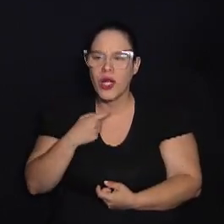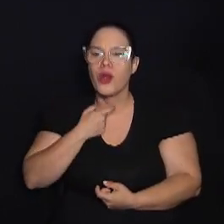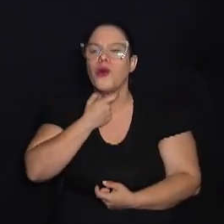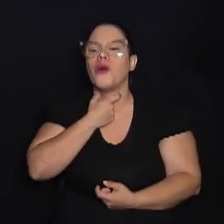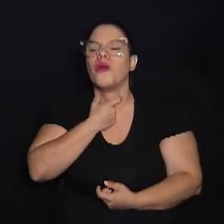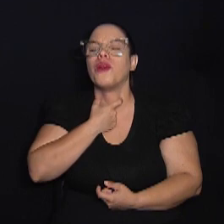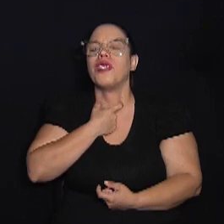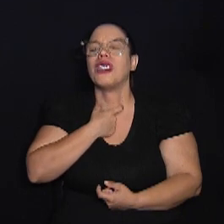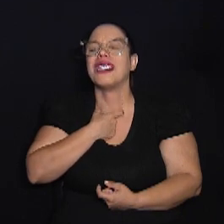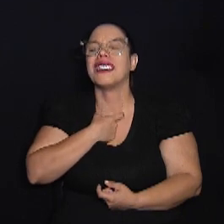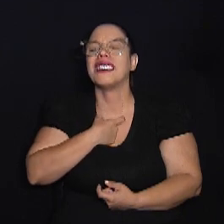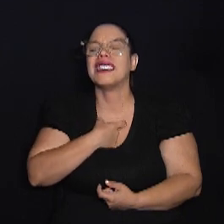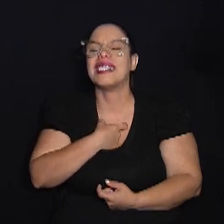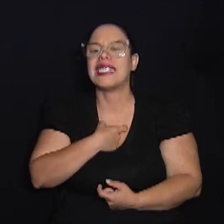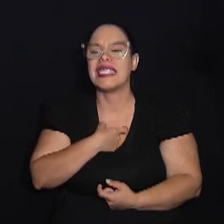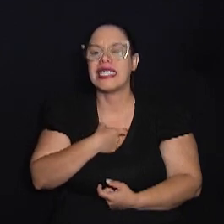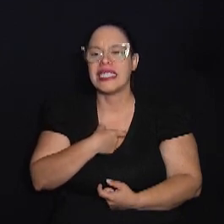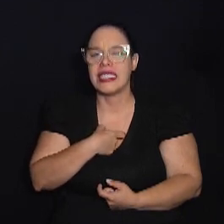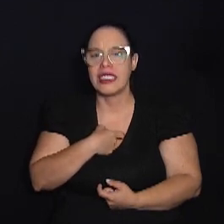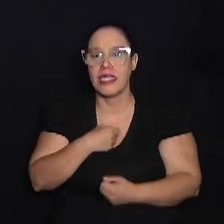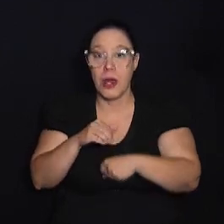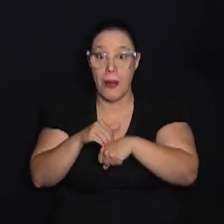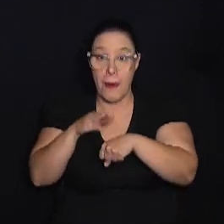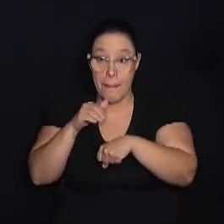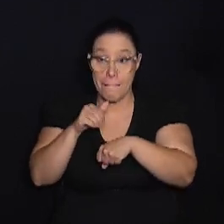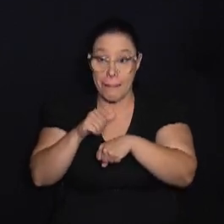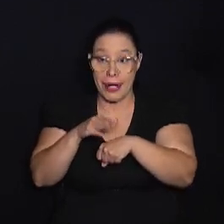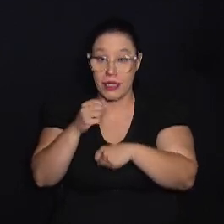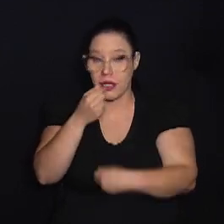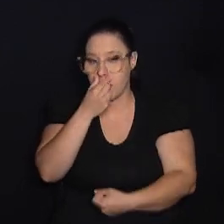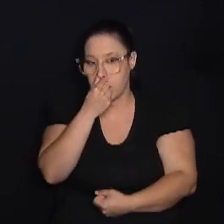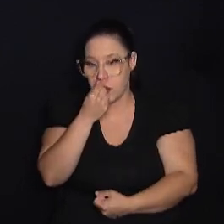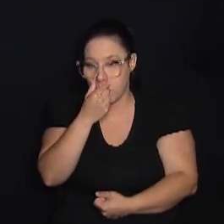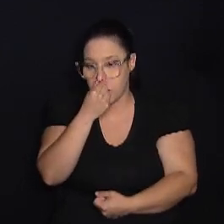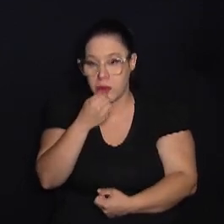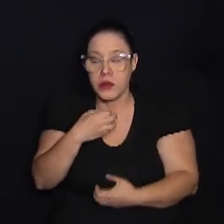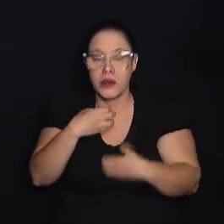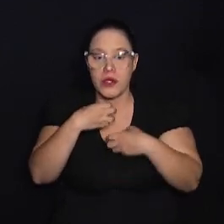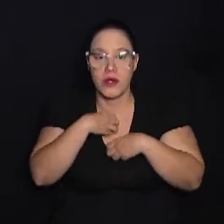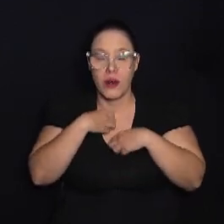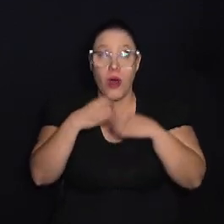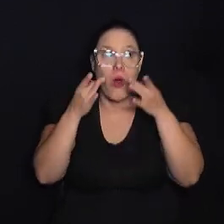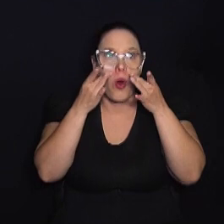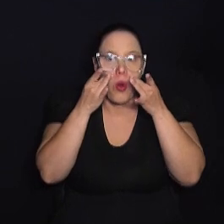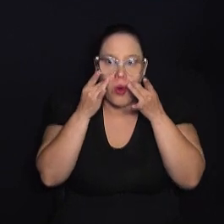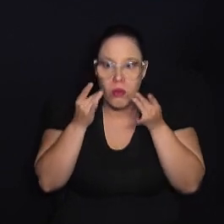persiste, mais do que um quadro inflamatório normal. Então, são sinais de alerta que a pessoa deveria.